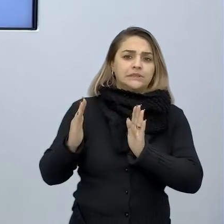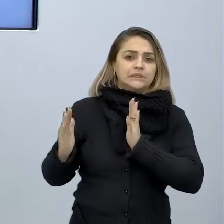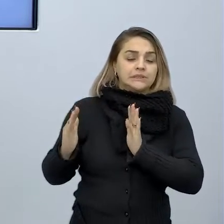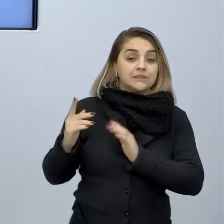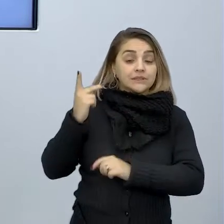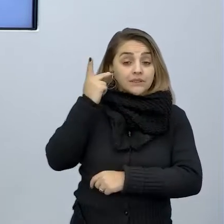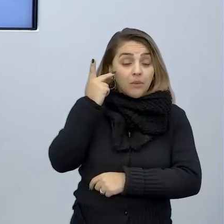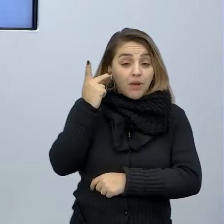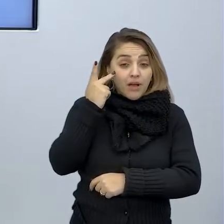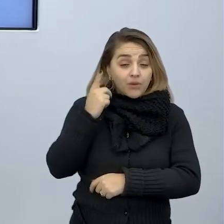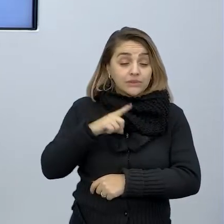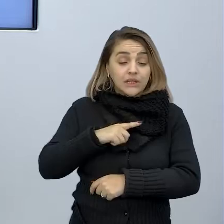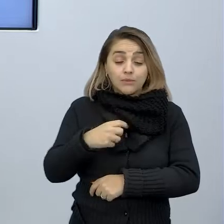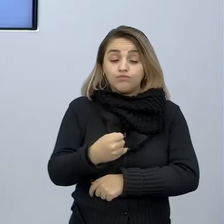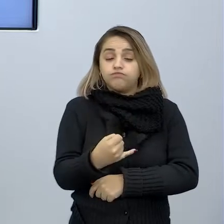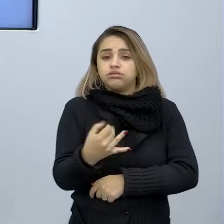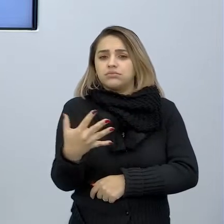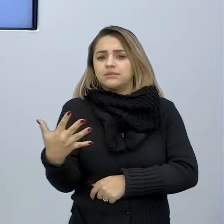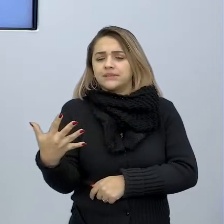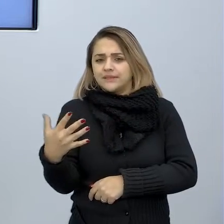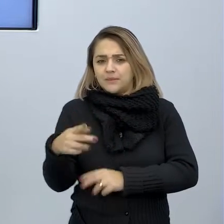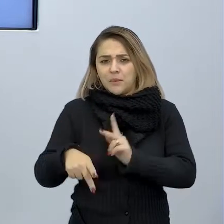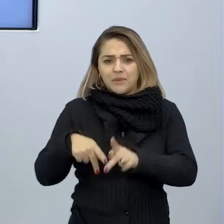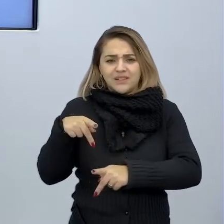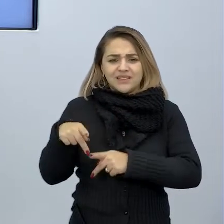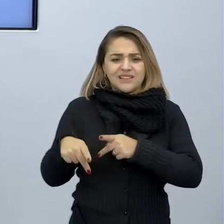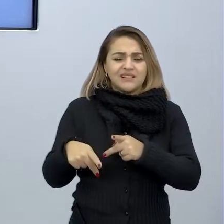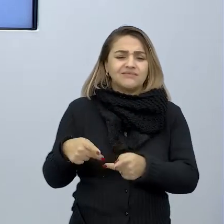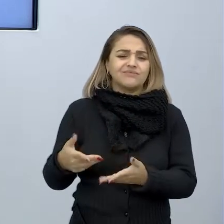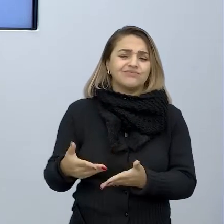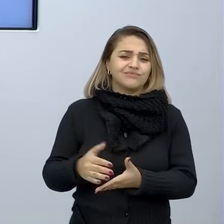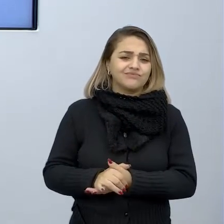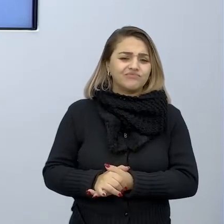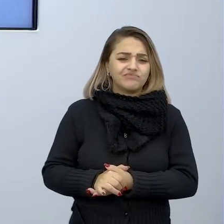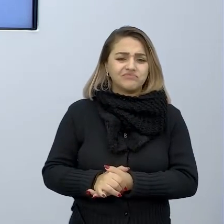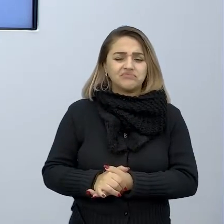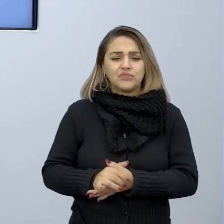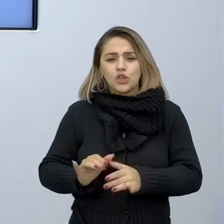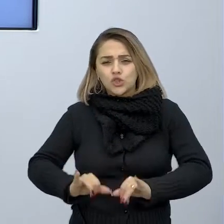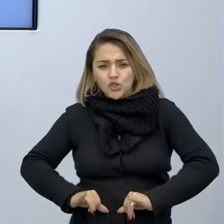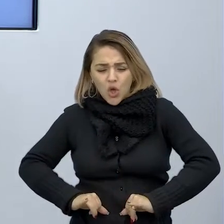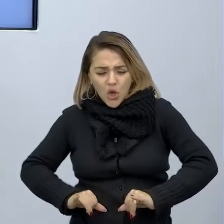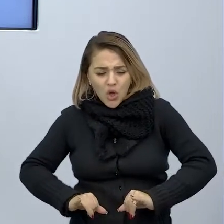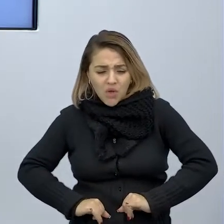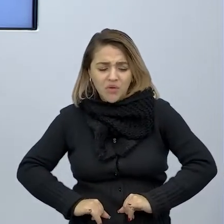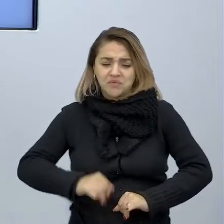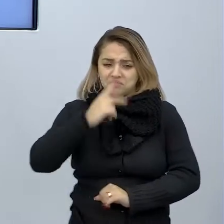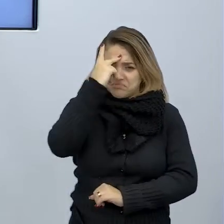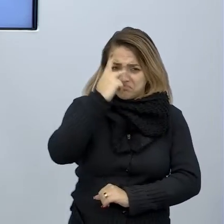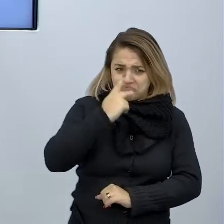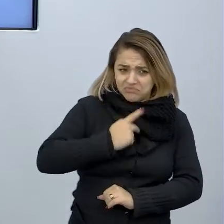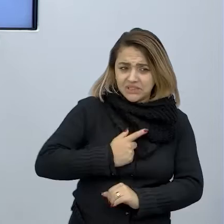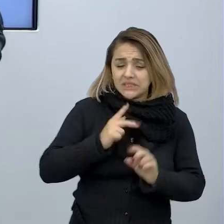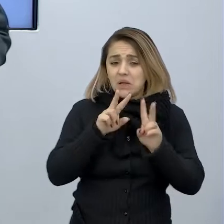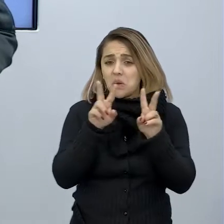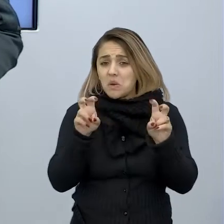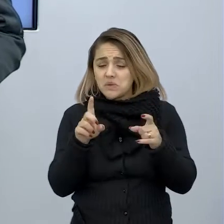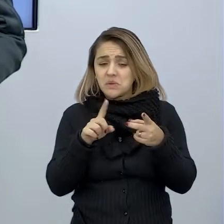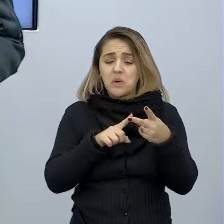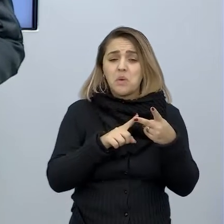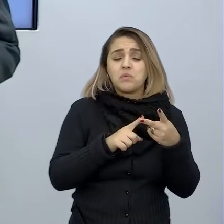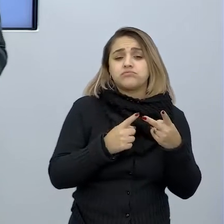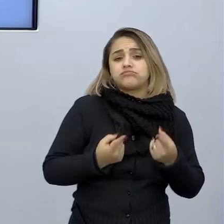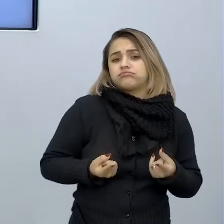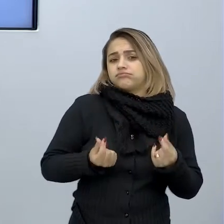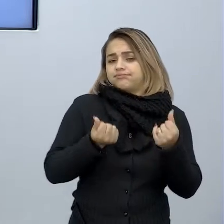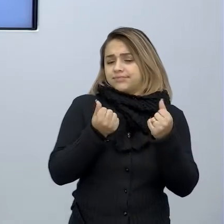Inúmeras pessoas padecem por questões pessoais, por questões